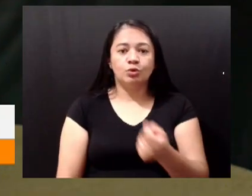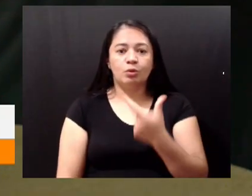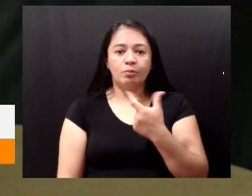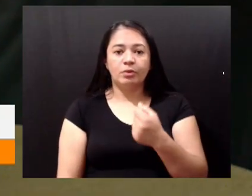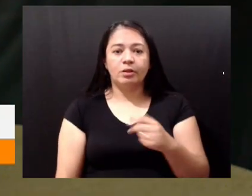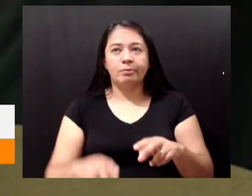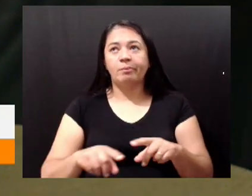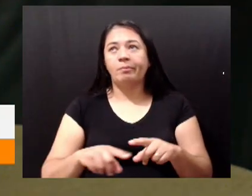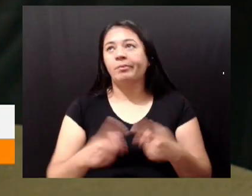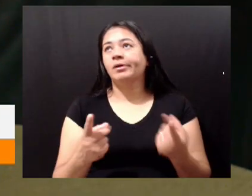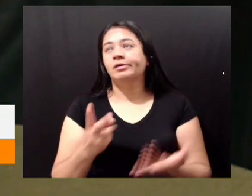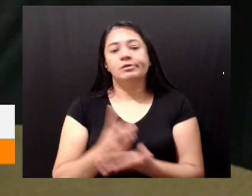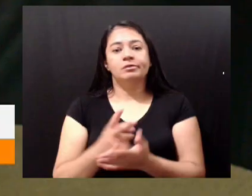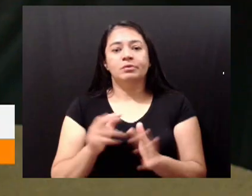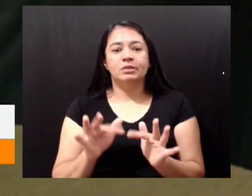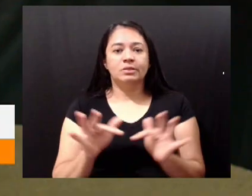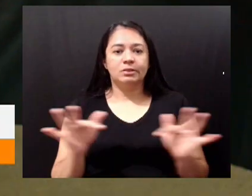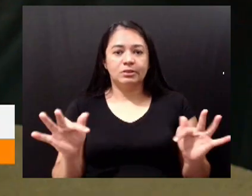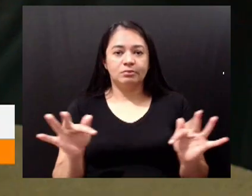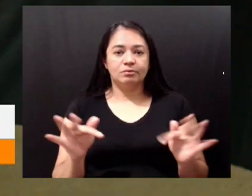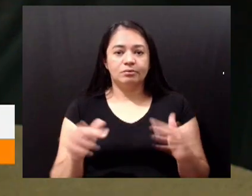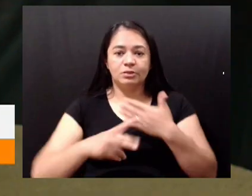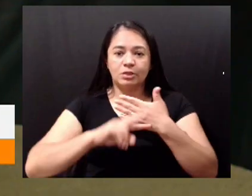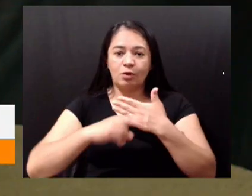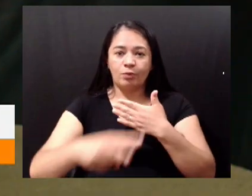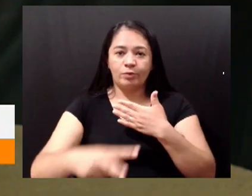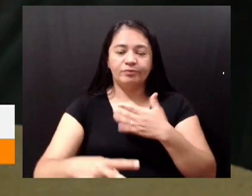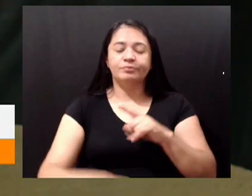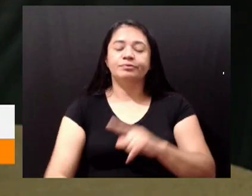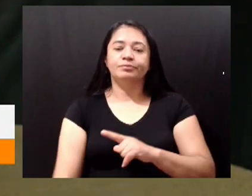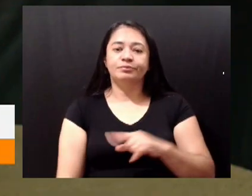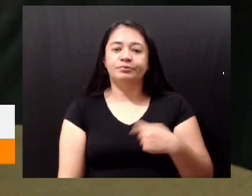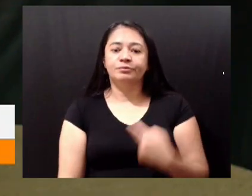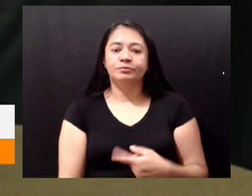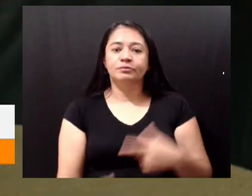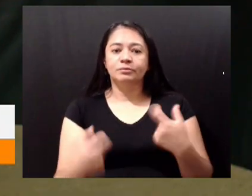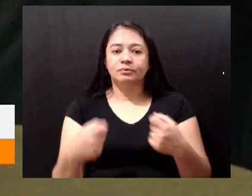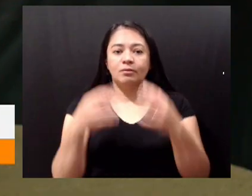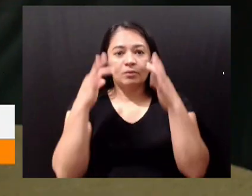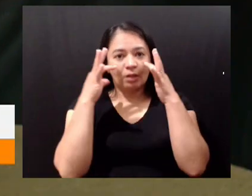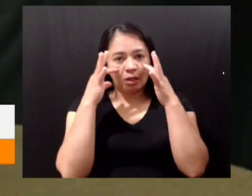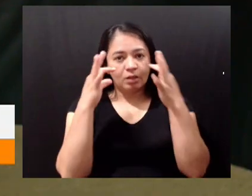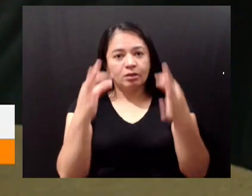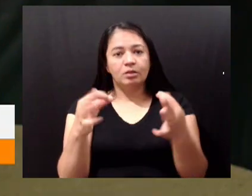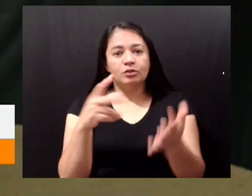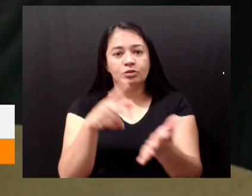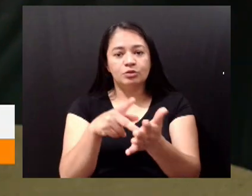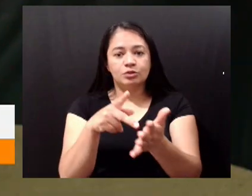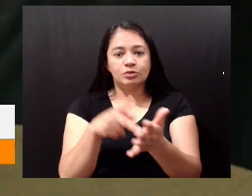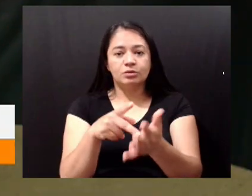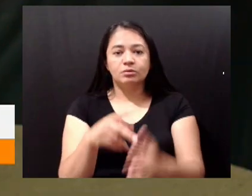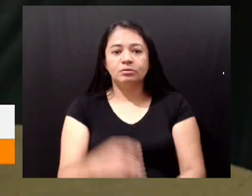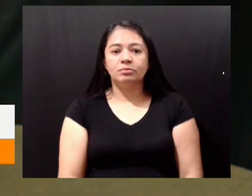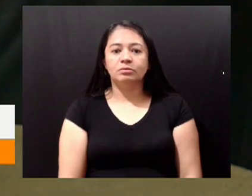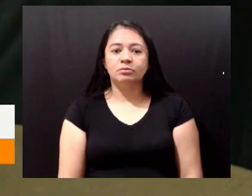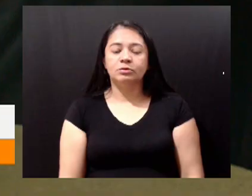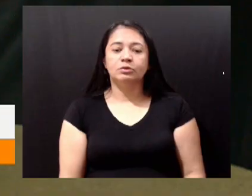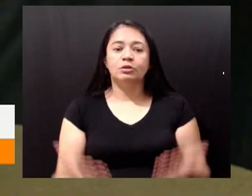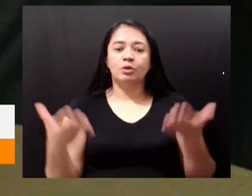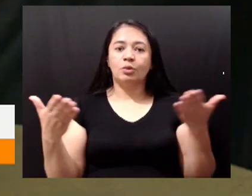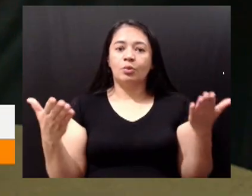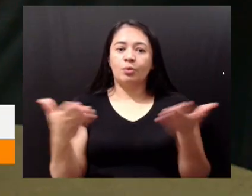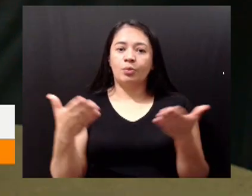ele tem o efeito colateral, né, e a gente precisa ficar atento realmente com essa questão. E hoje, com